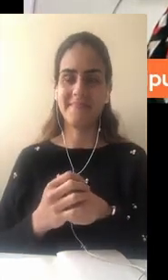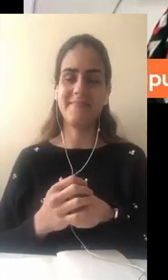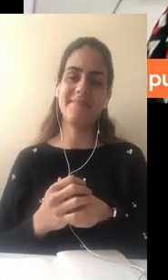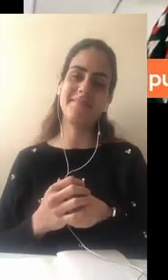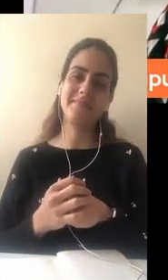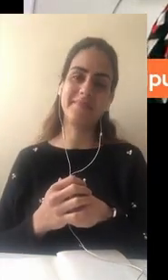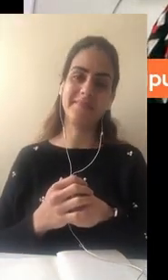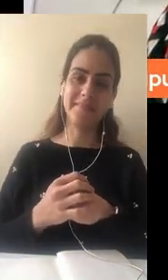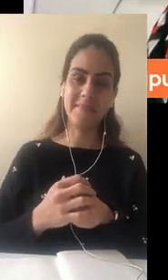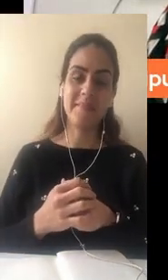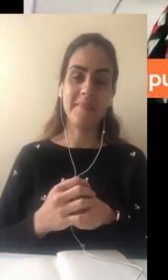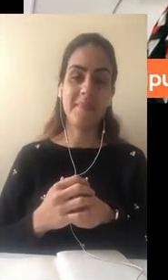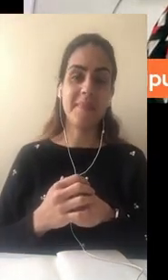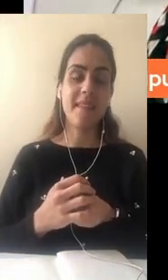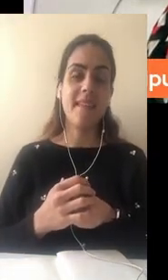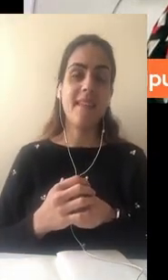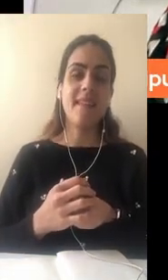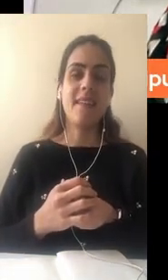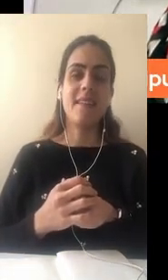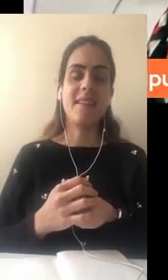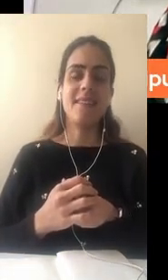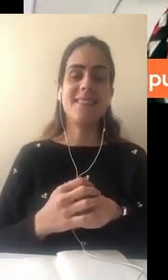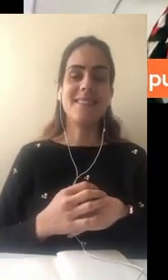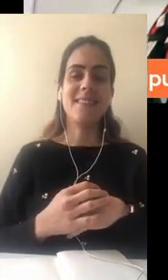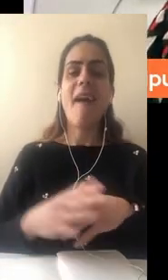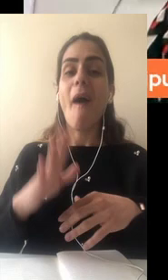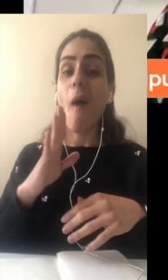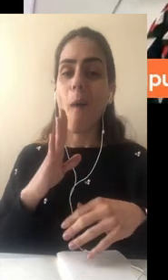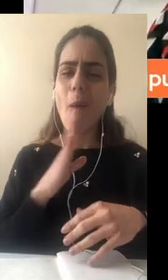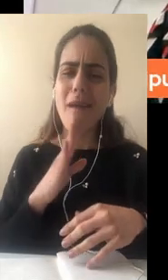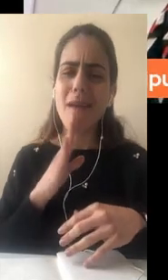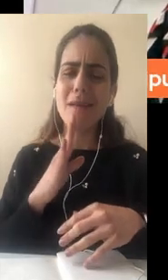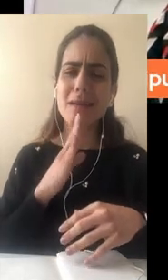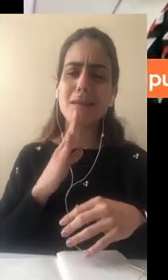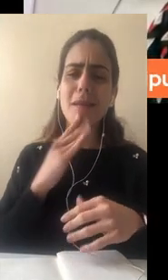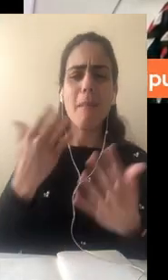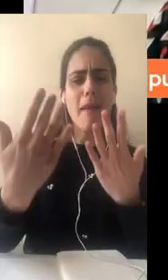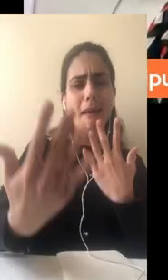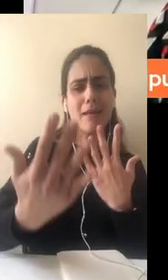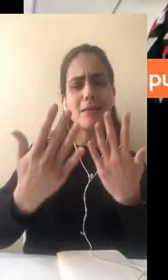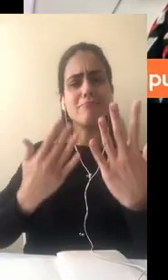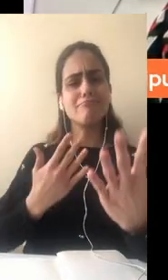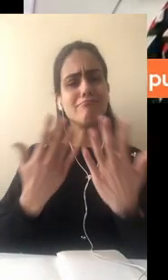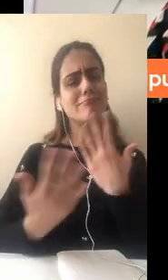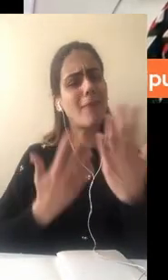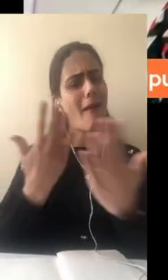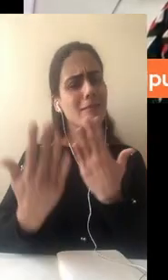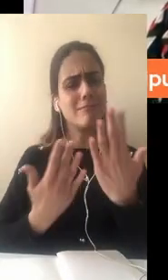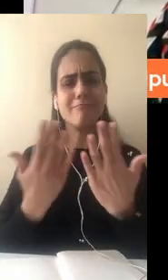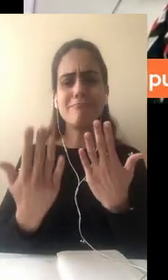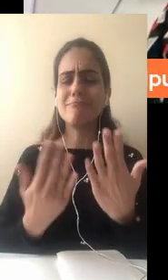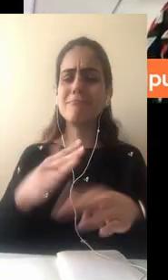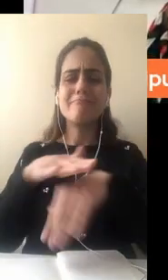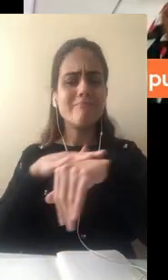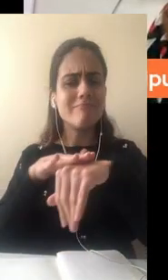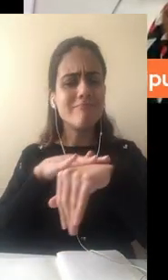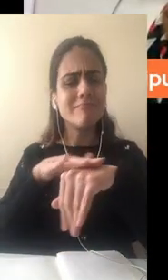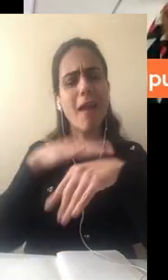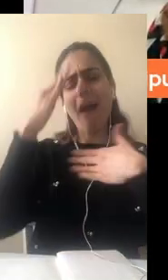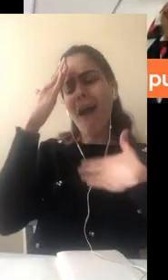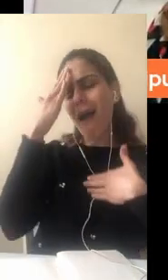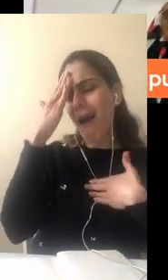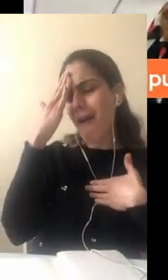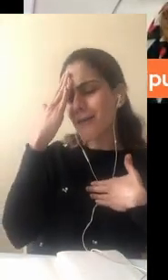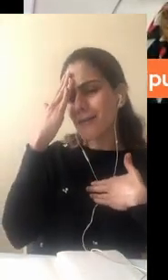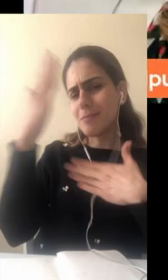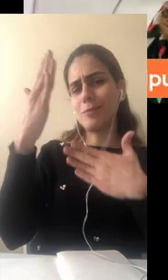esse tempinho para compartilhar o seu conhecimento, né? Os seus estudos. Então, muito